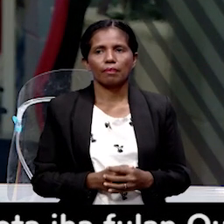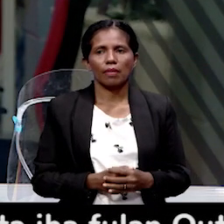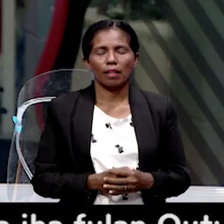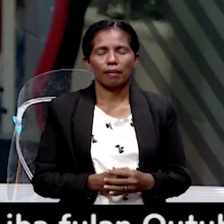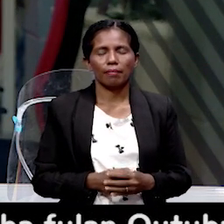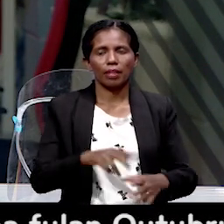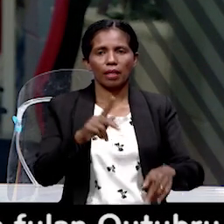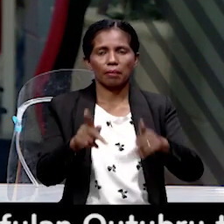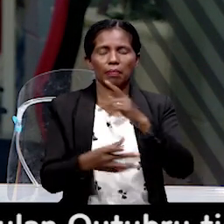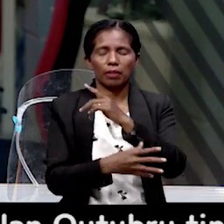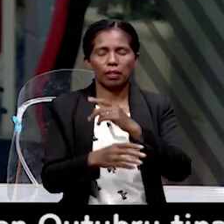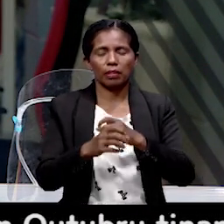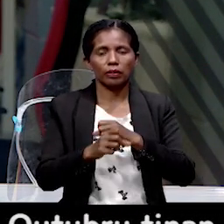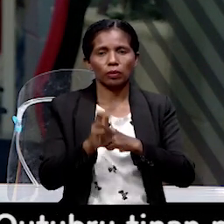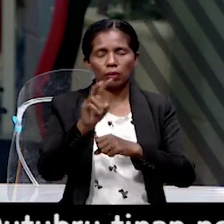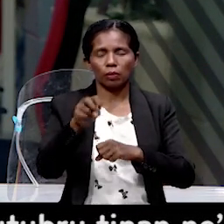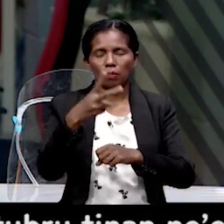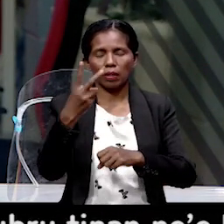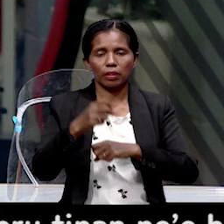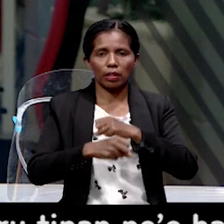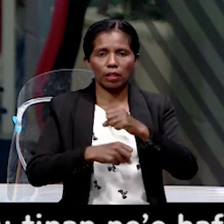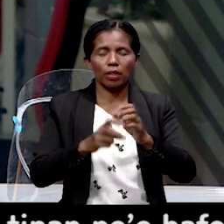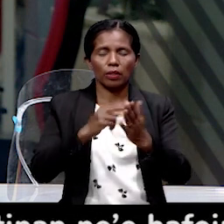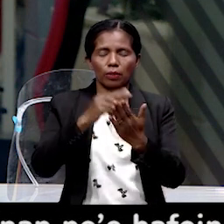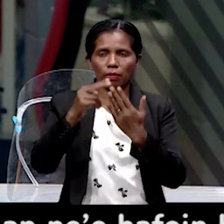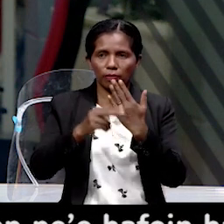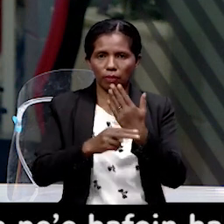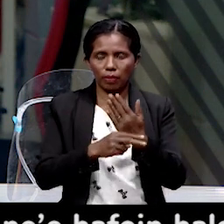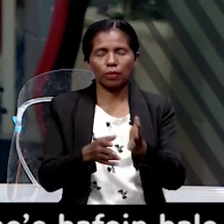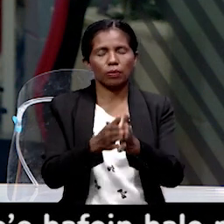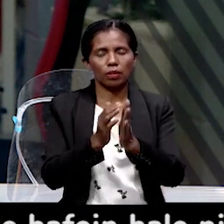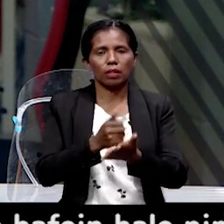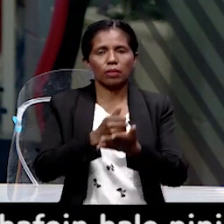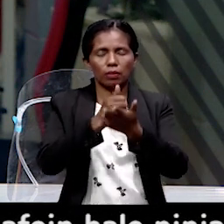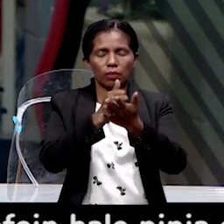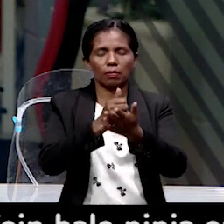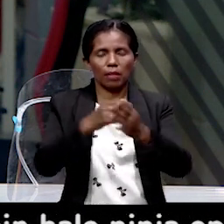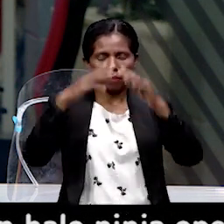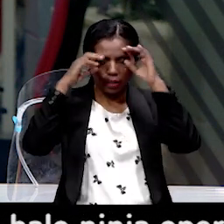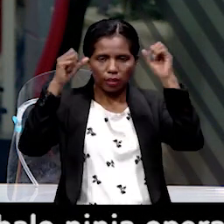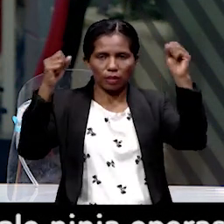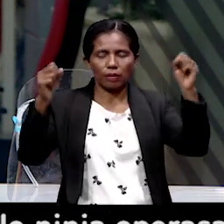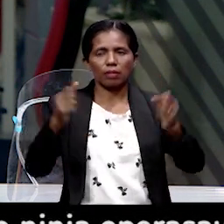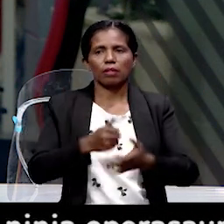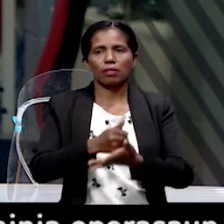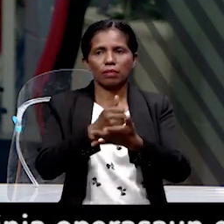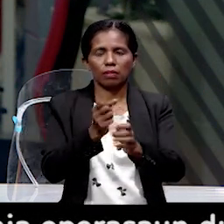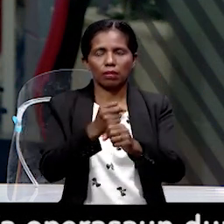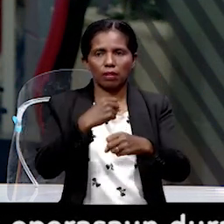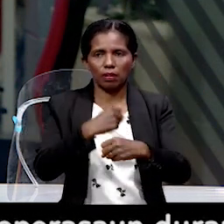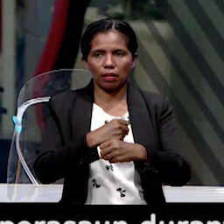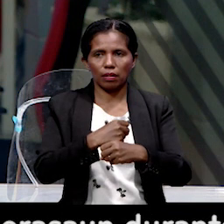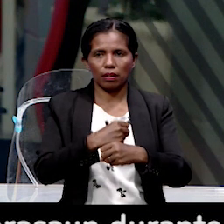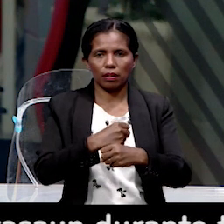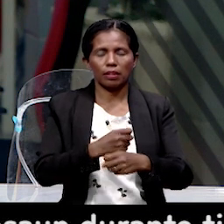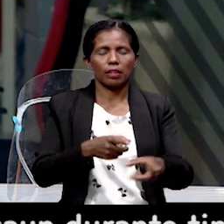Sobrevivente 12 de novembro, Manuel de Jesus Saldanha, o sua ajuda para o presidente da República, onde facilita nia halo tratamento para